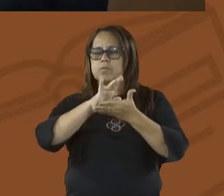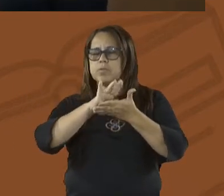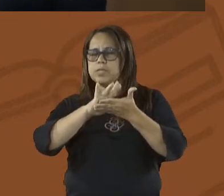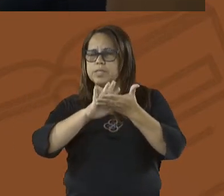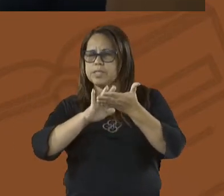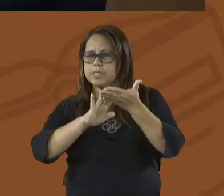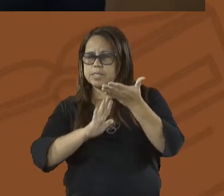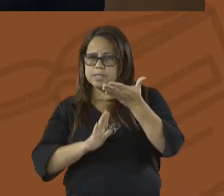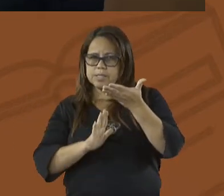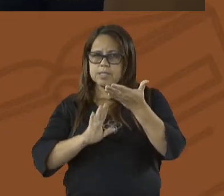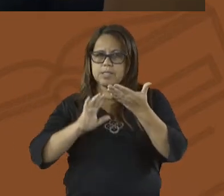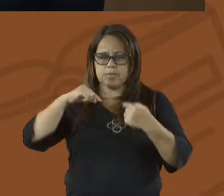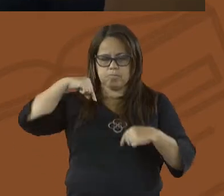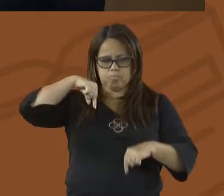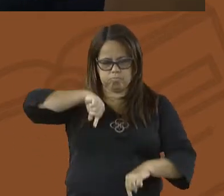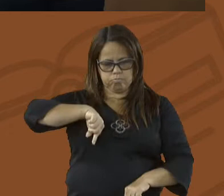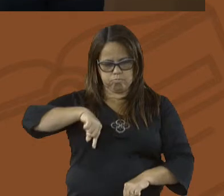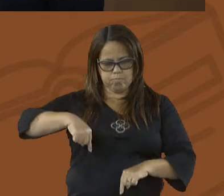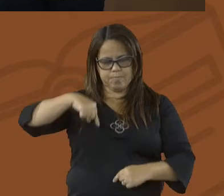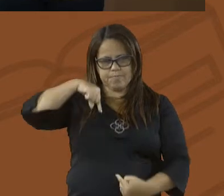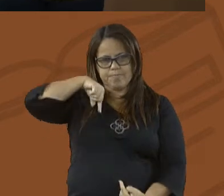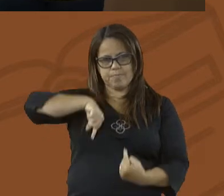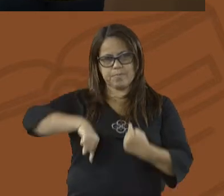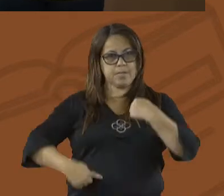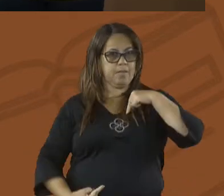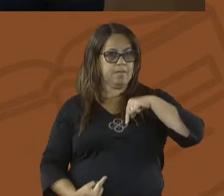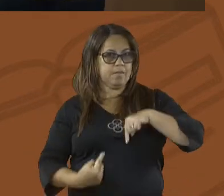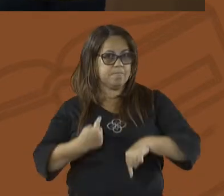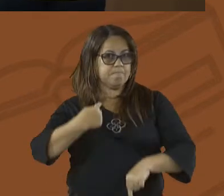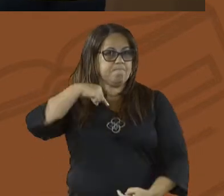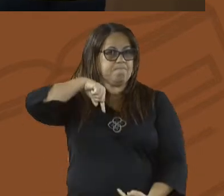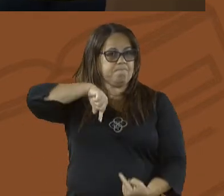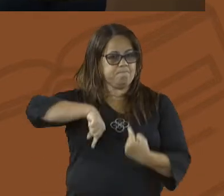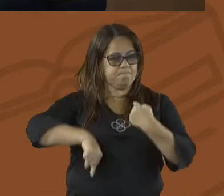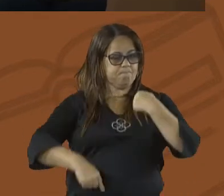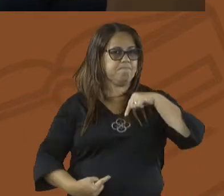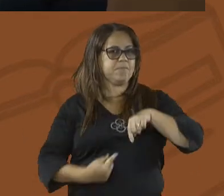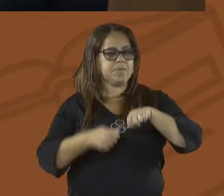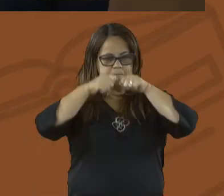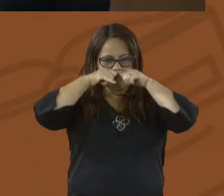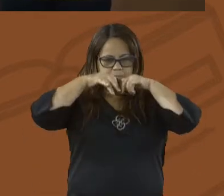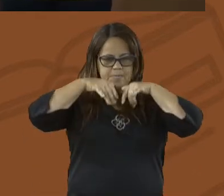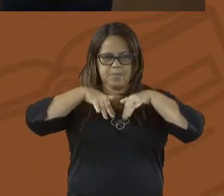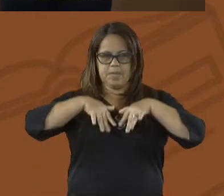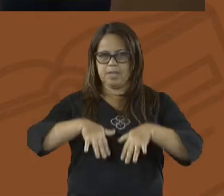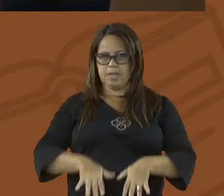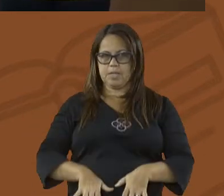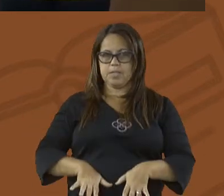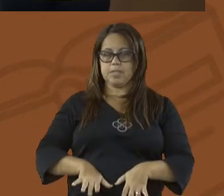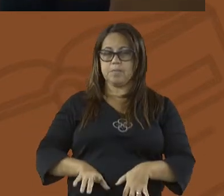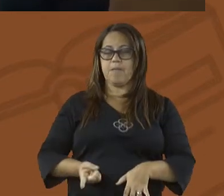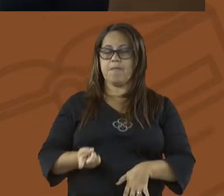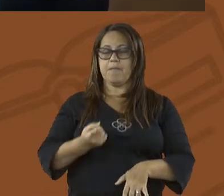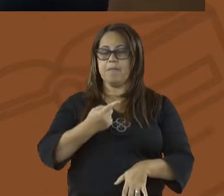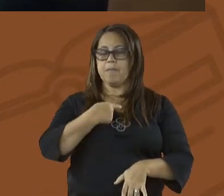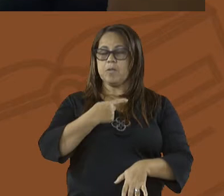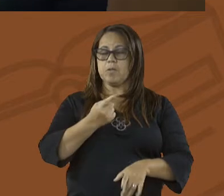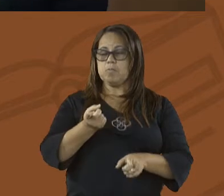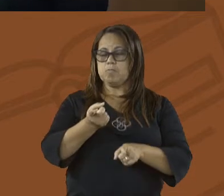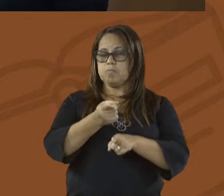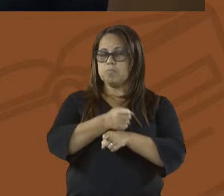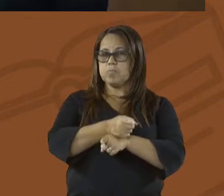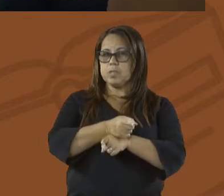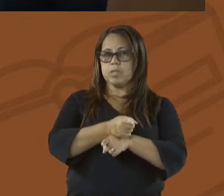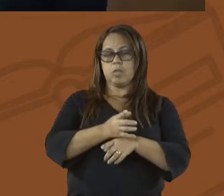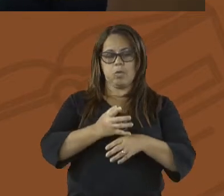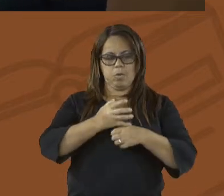ele é deslocado até o pulmão, onde vai ser oxigenado e etc. E depois ele volta para o outro lado do coração e quando o